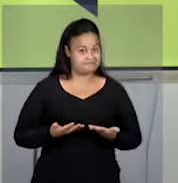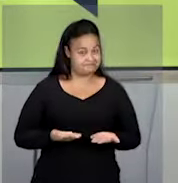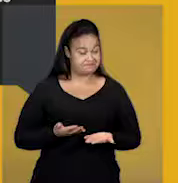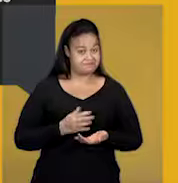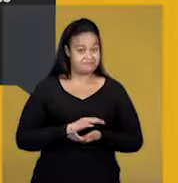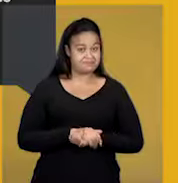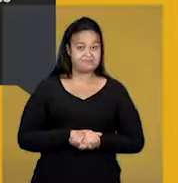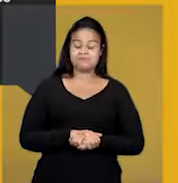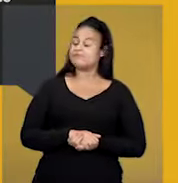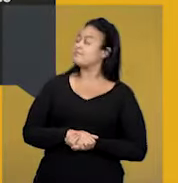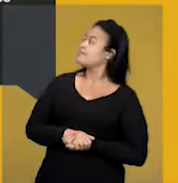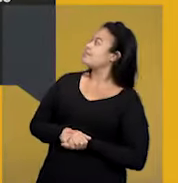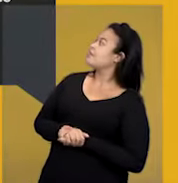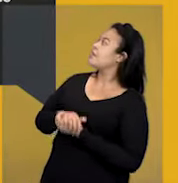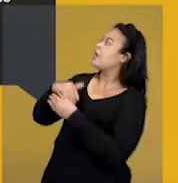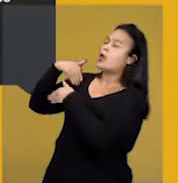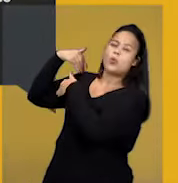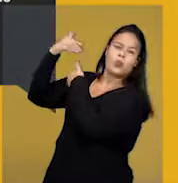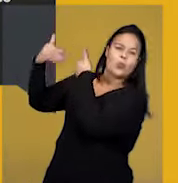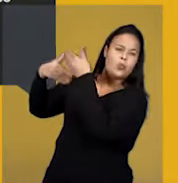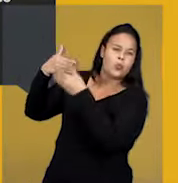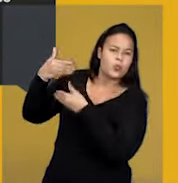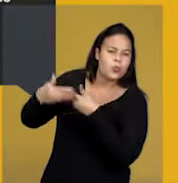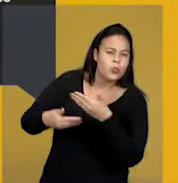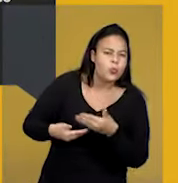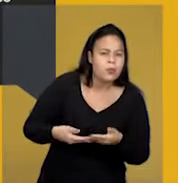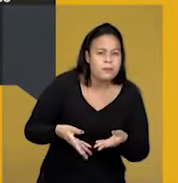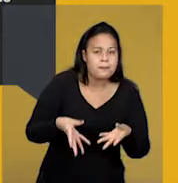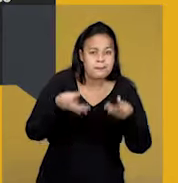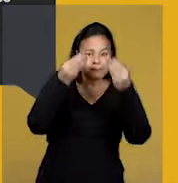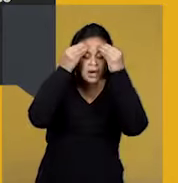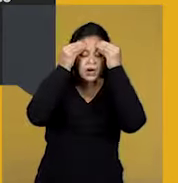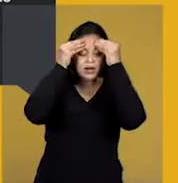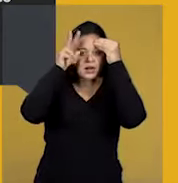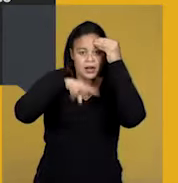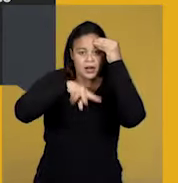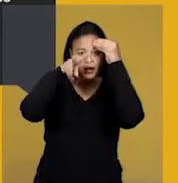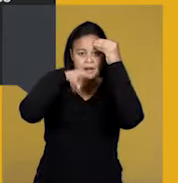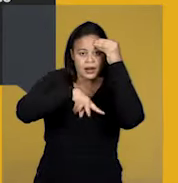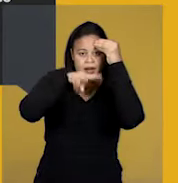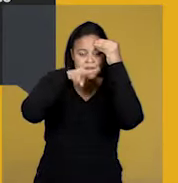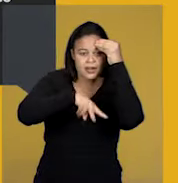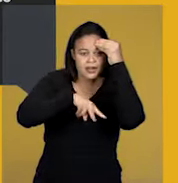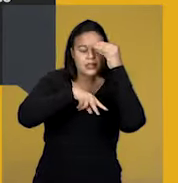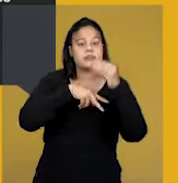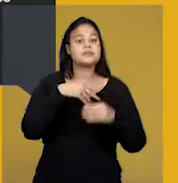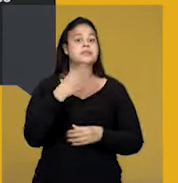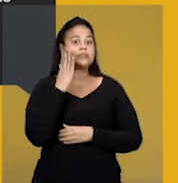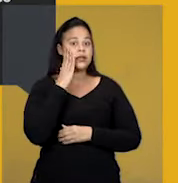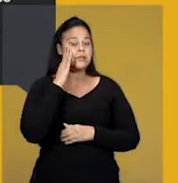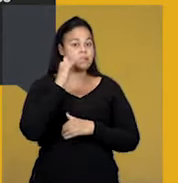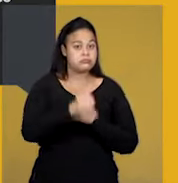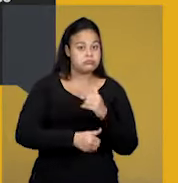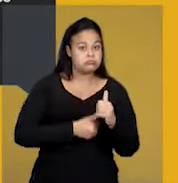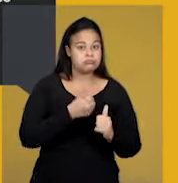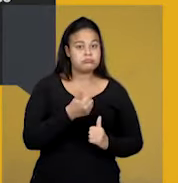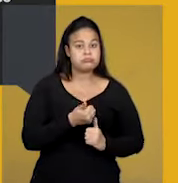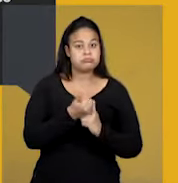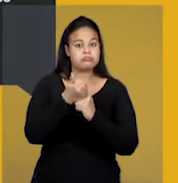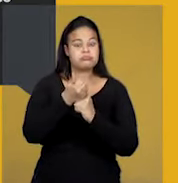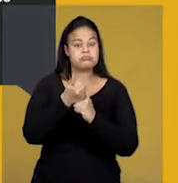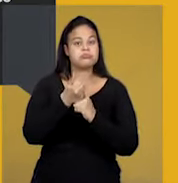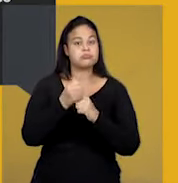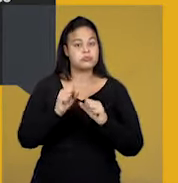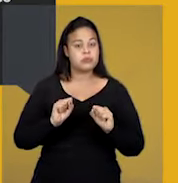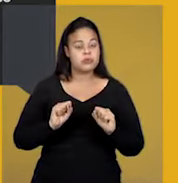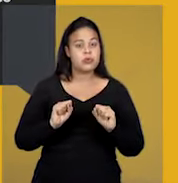Para desenvolver a sua habilidade leitora, conhecer essas substituições que garantem a organização